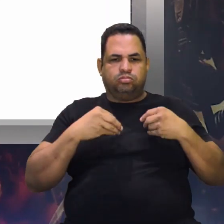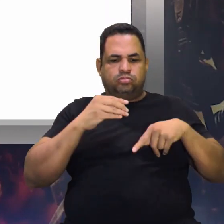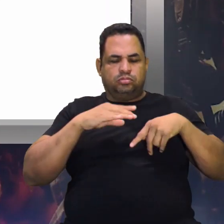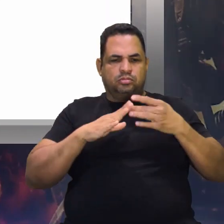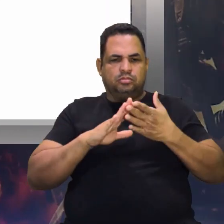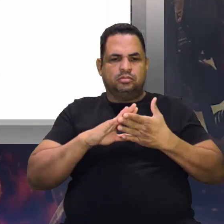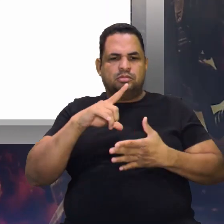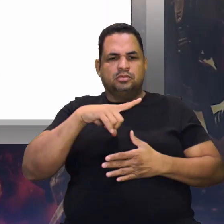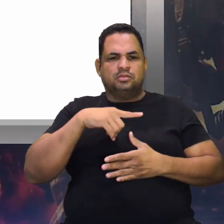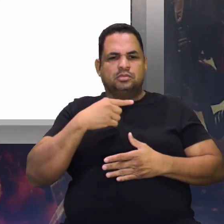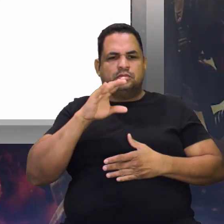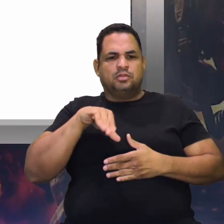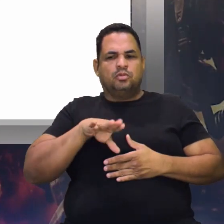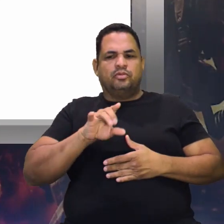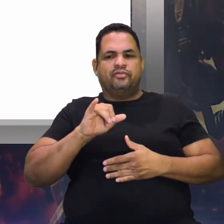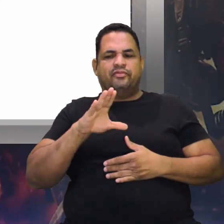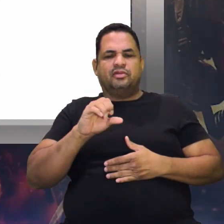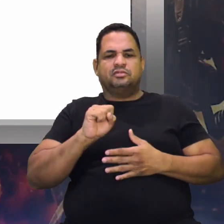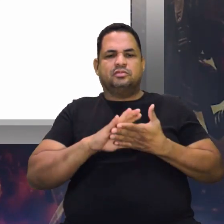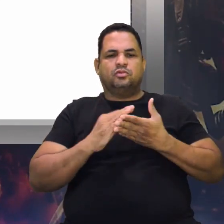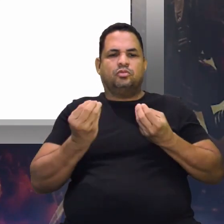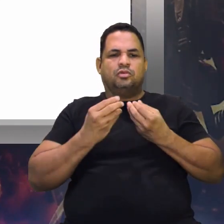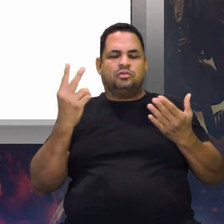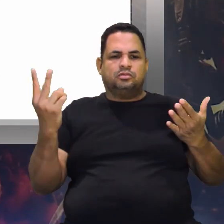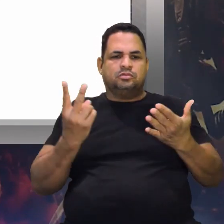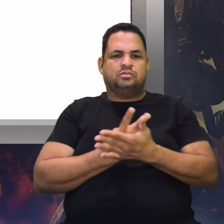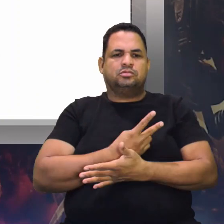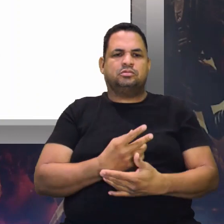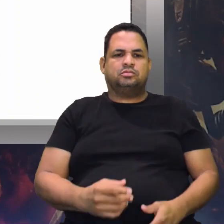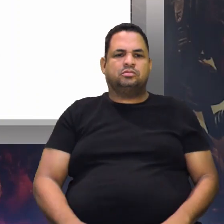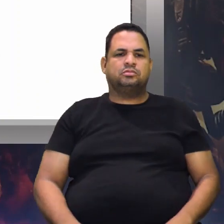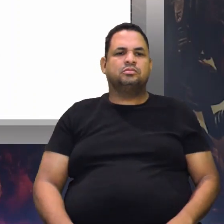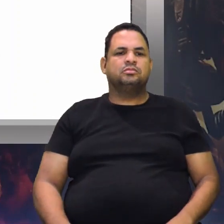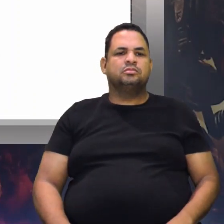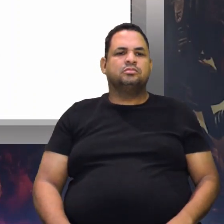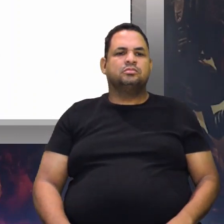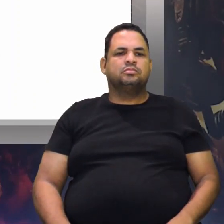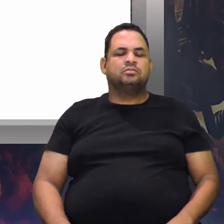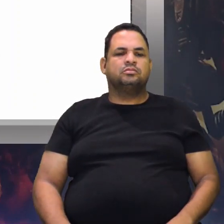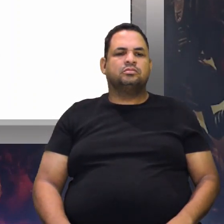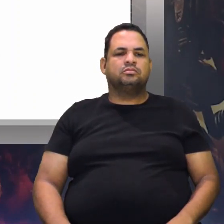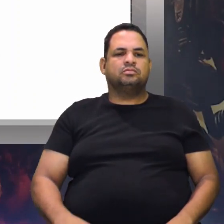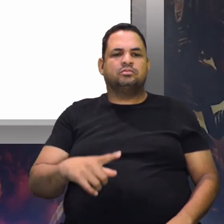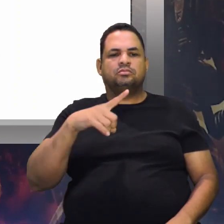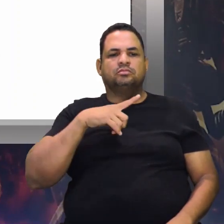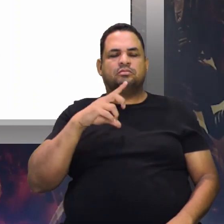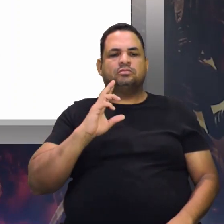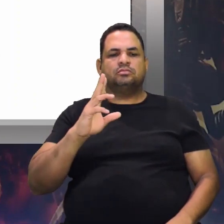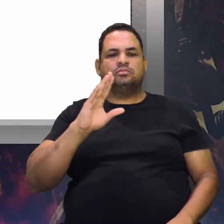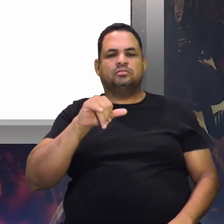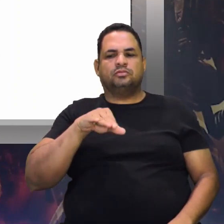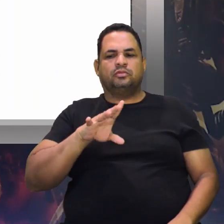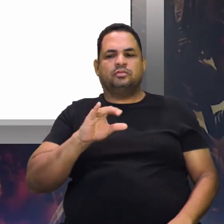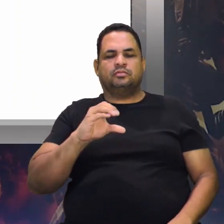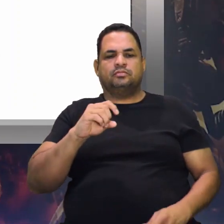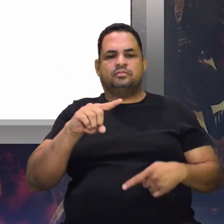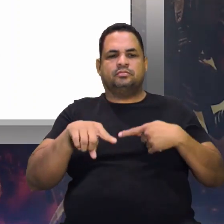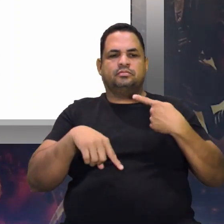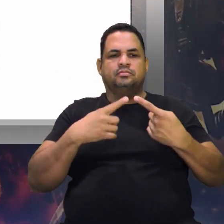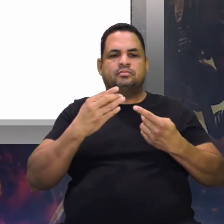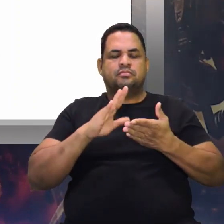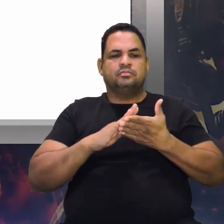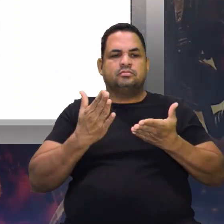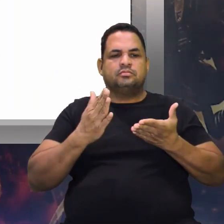complementar, né? Como era que se dava esse processo de mumificação. Passavam pelo processo de mumificação. Após a mumificação